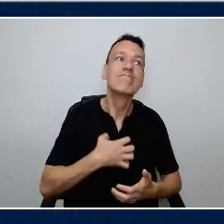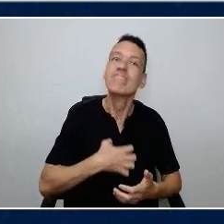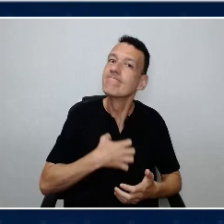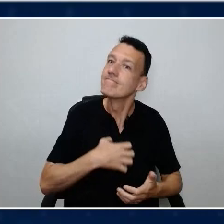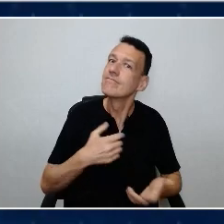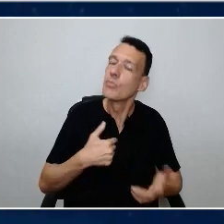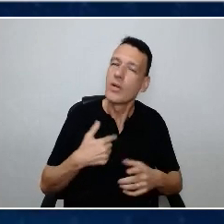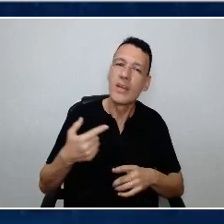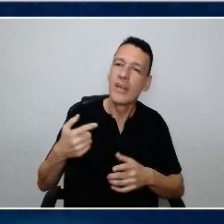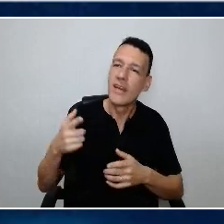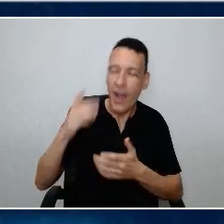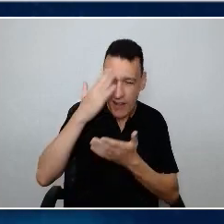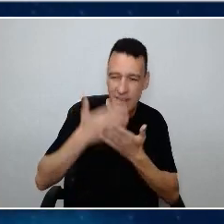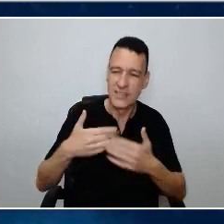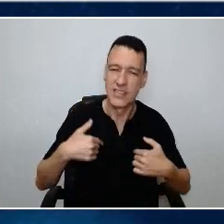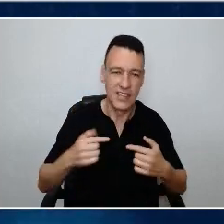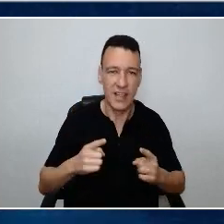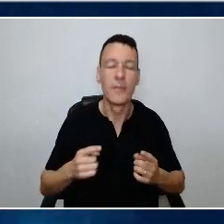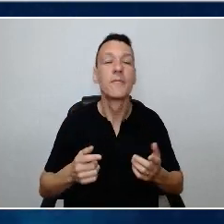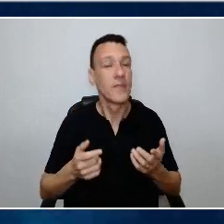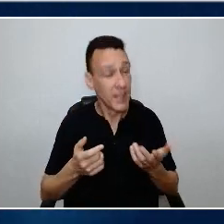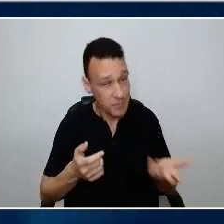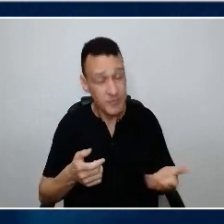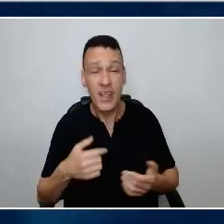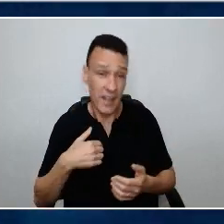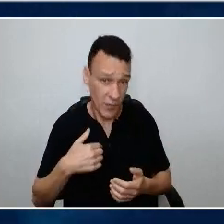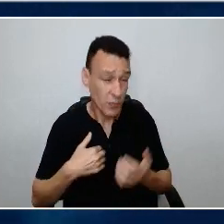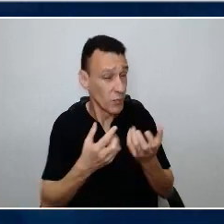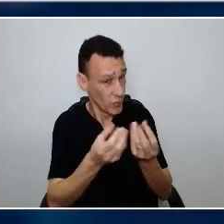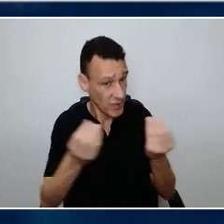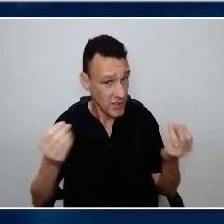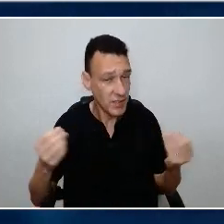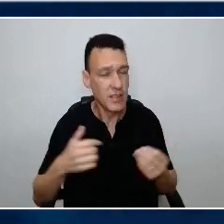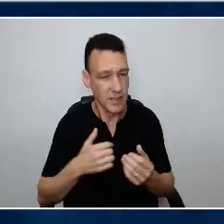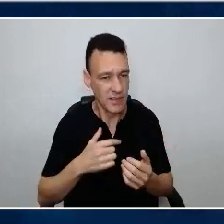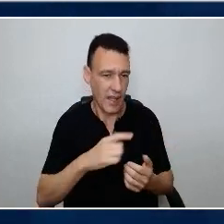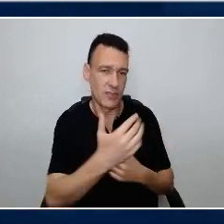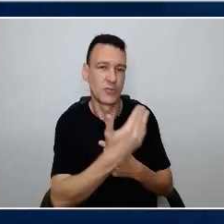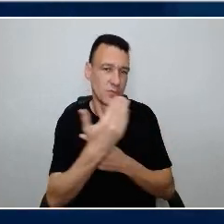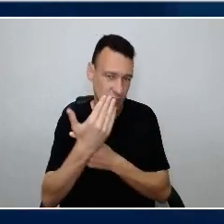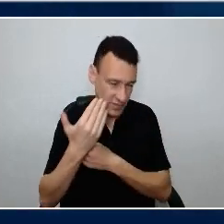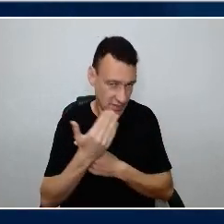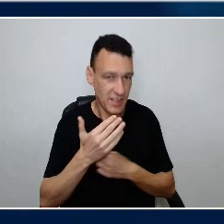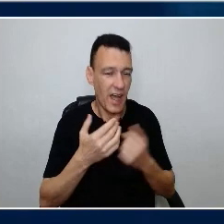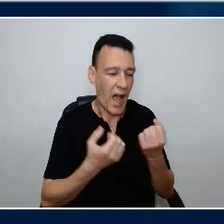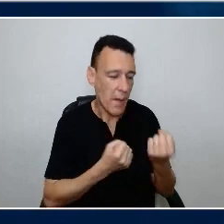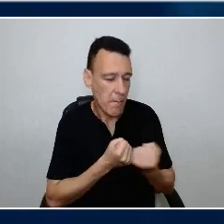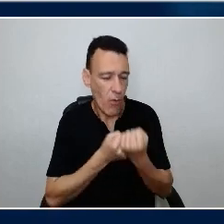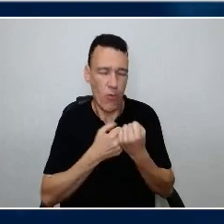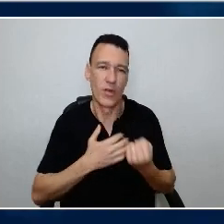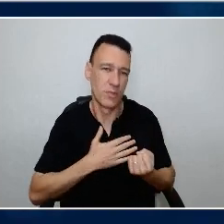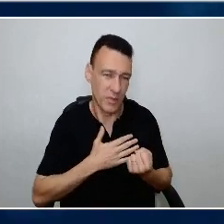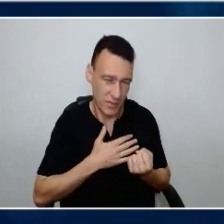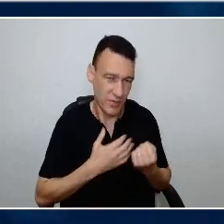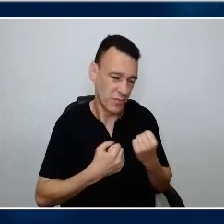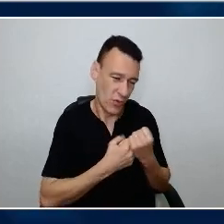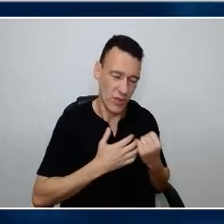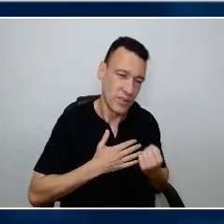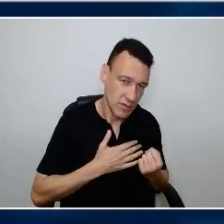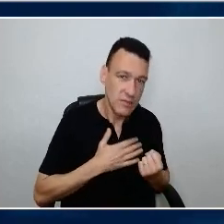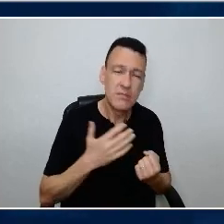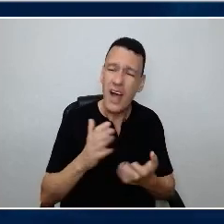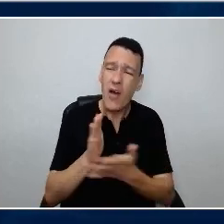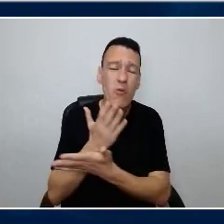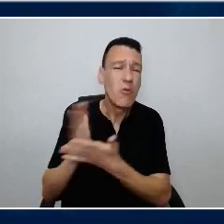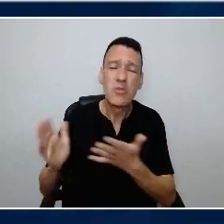me apoiam até hoje que eu sei lá focar em pessoas que não me agrg em nada não leva nada perfeito